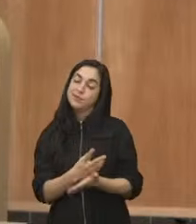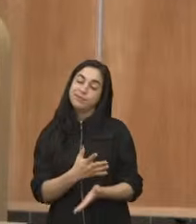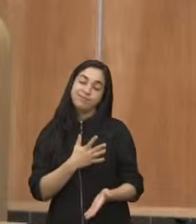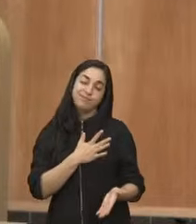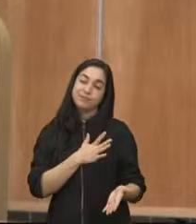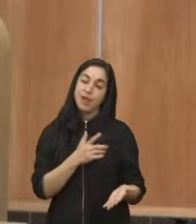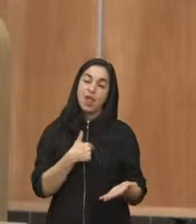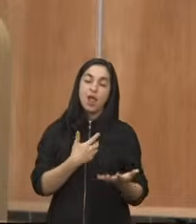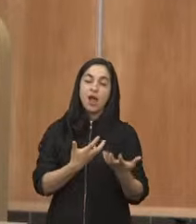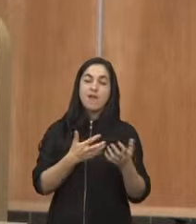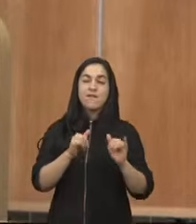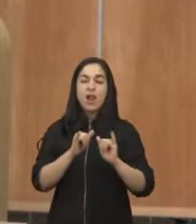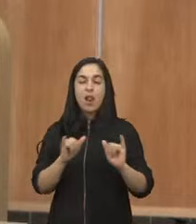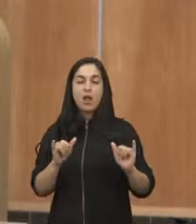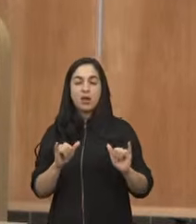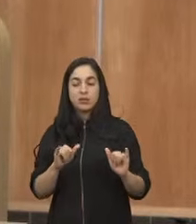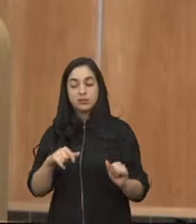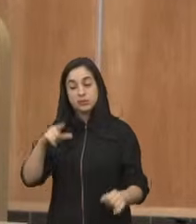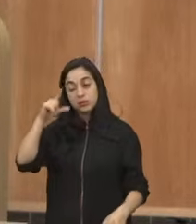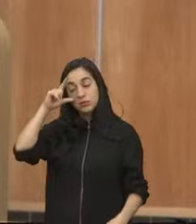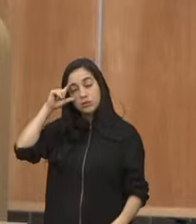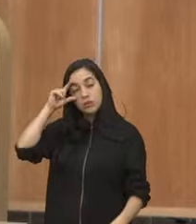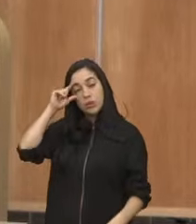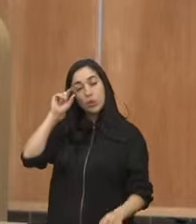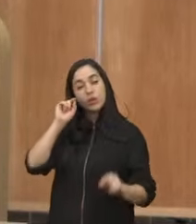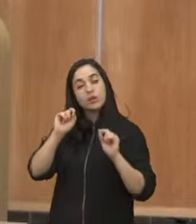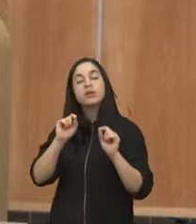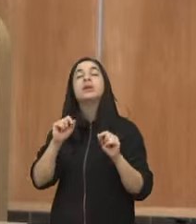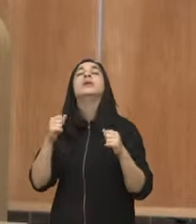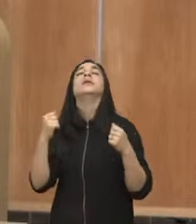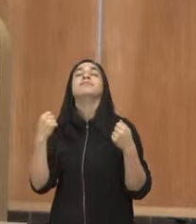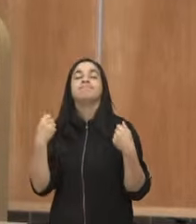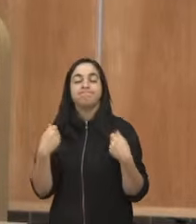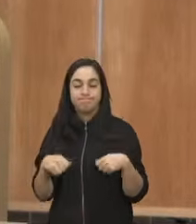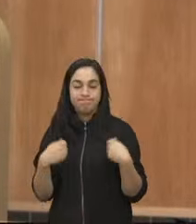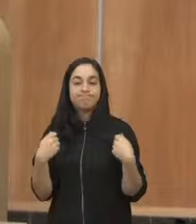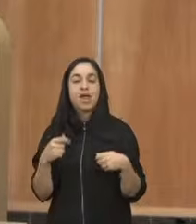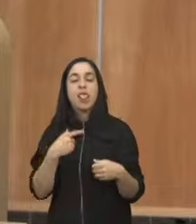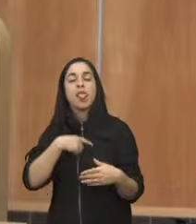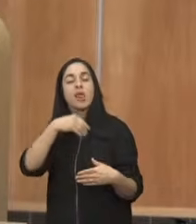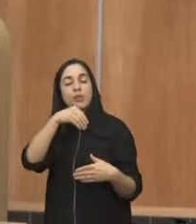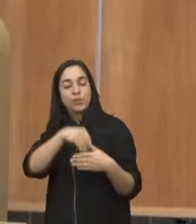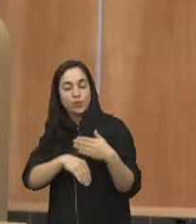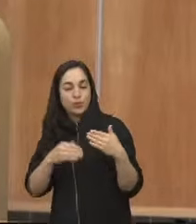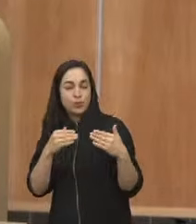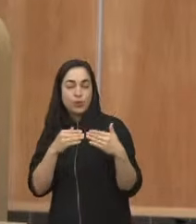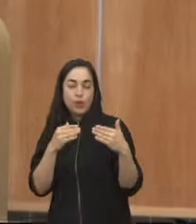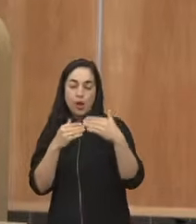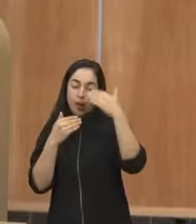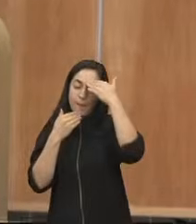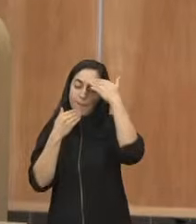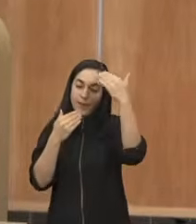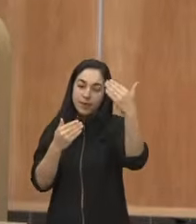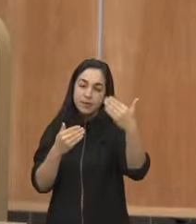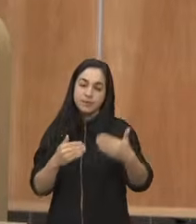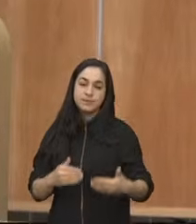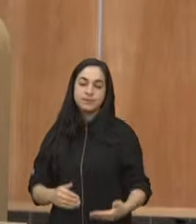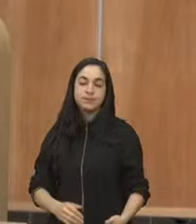dizer, Jean, que é necessário e eu voto favorável. Obrigado.